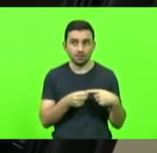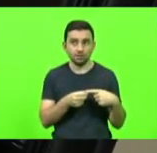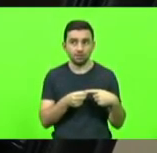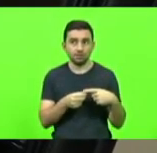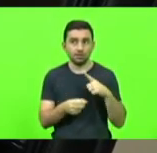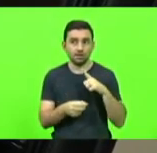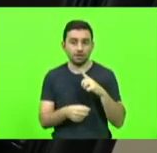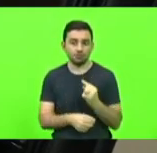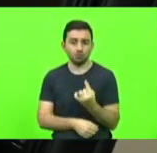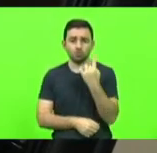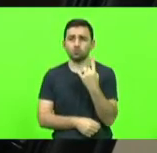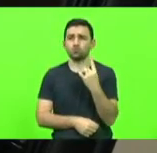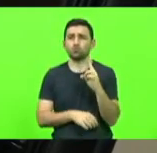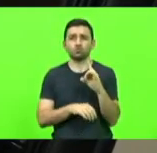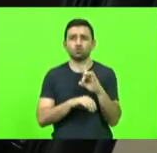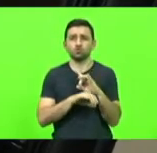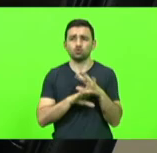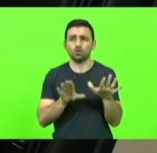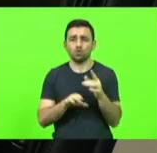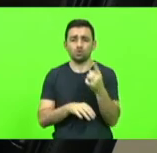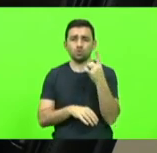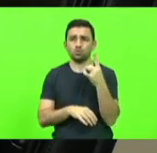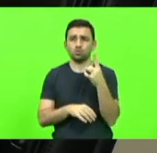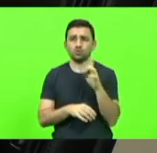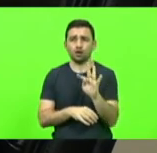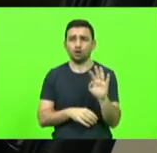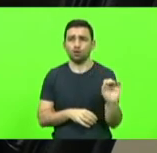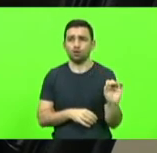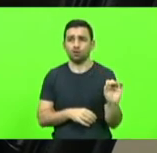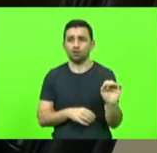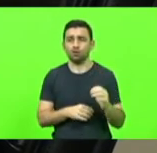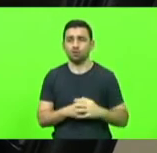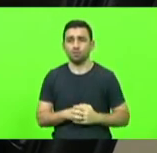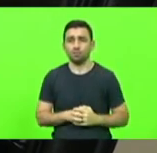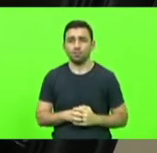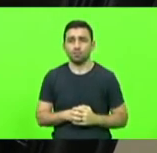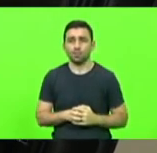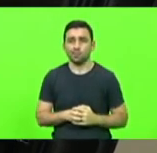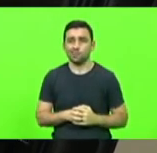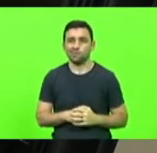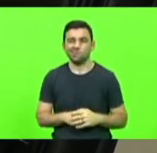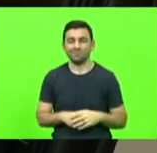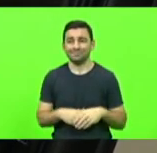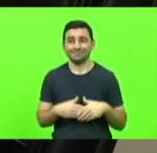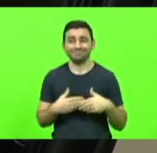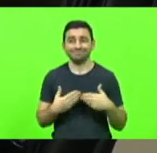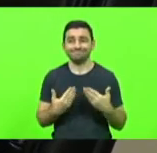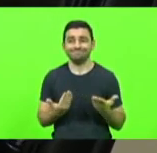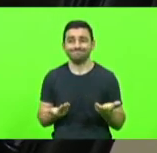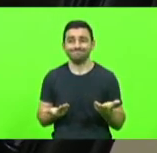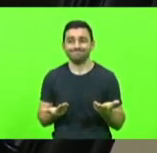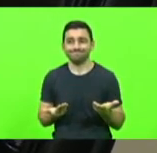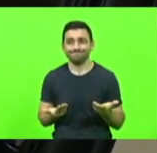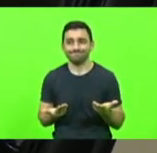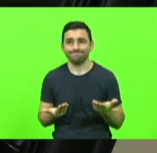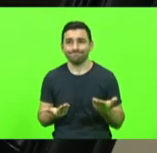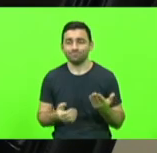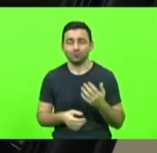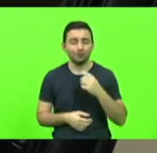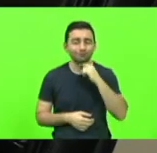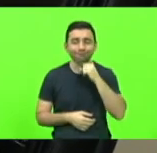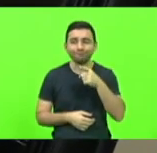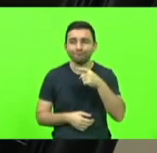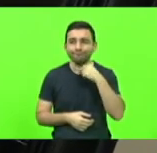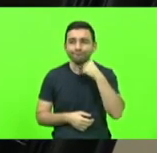um terapeuta ocupacional no município. Então, assim, não tem como